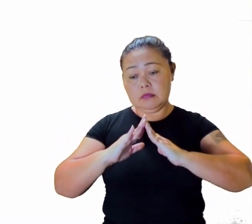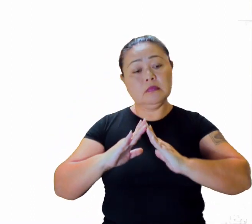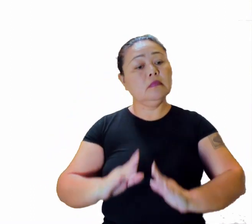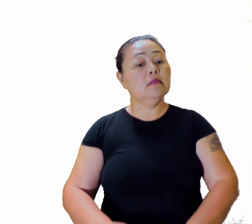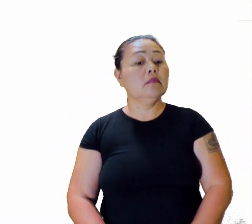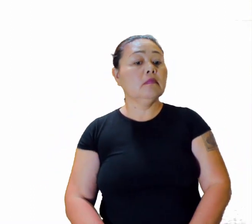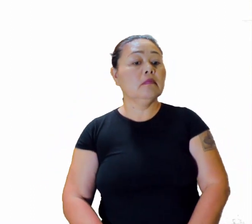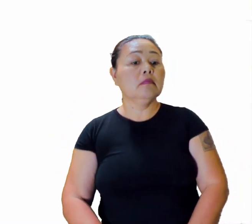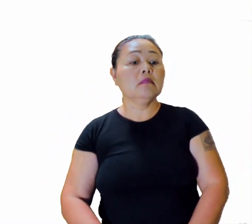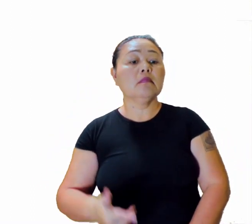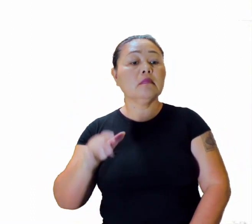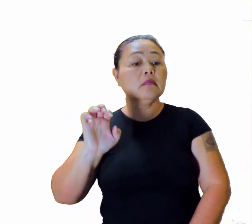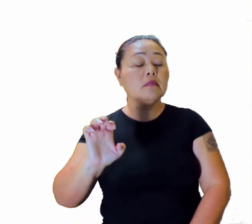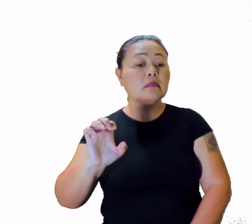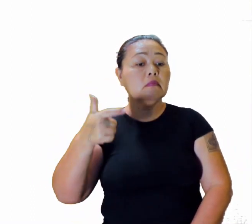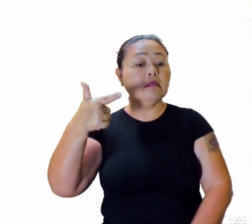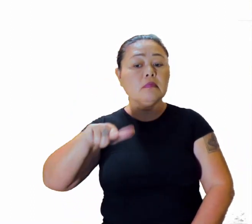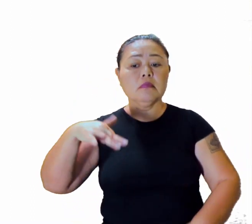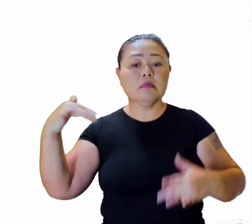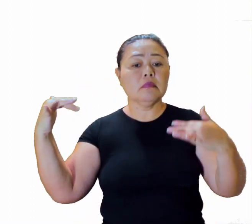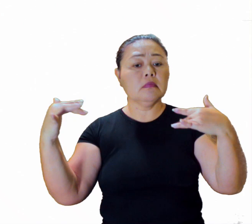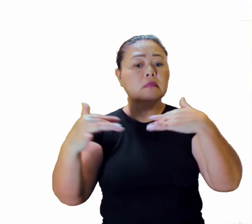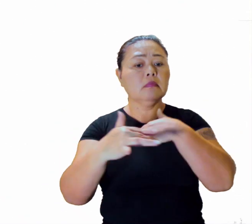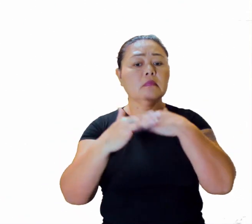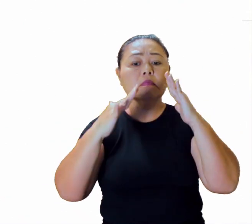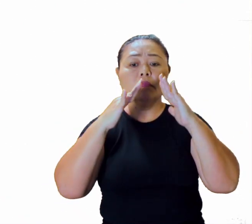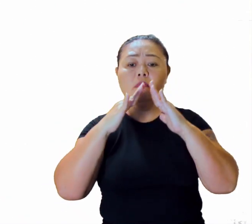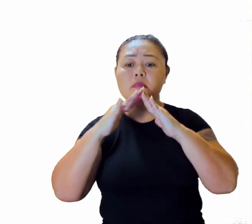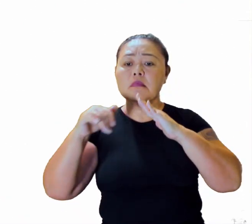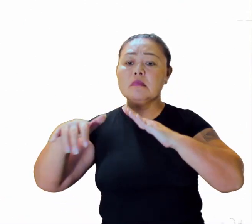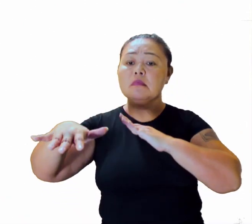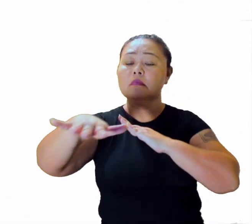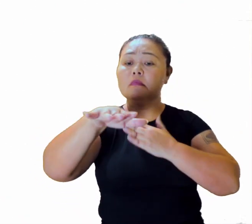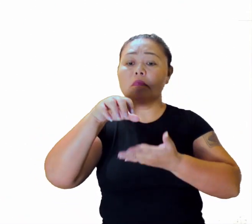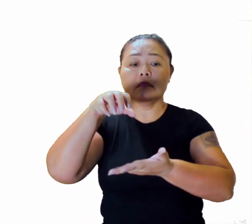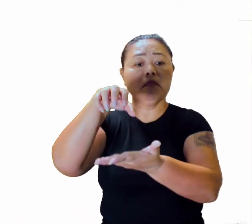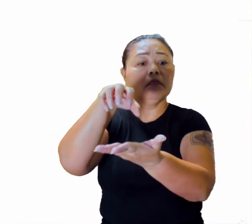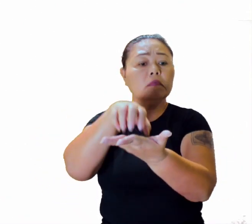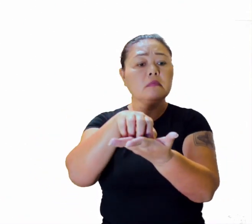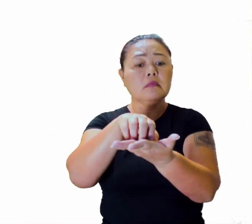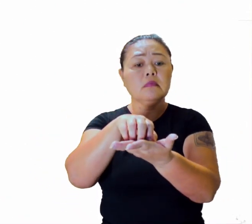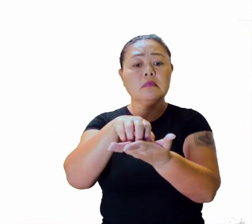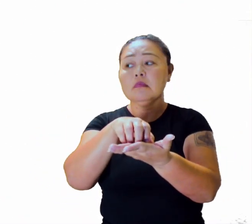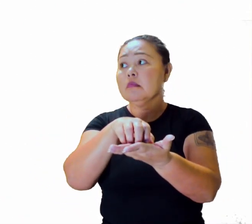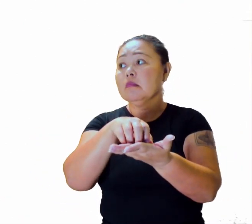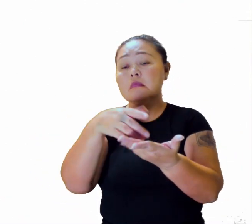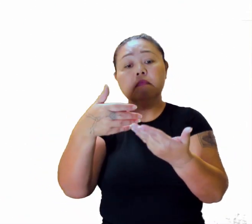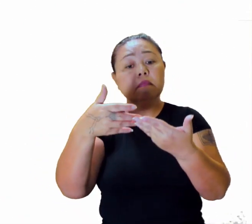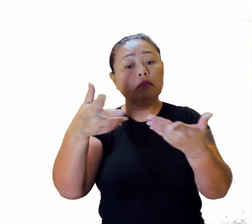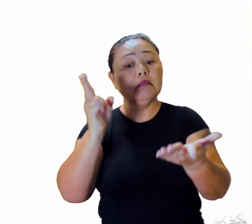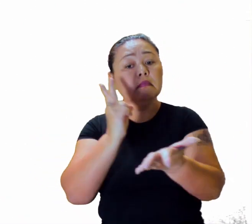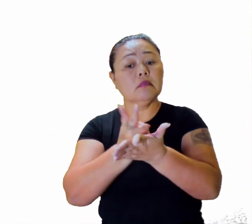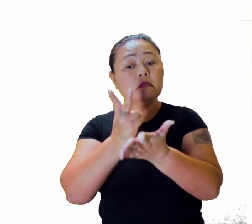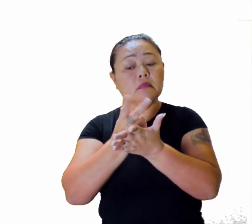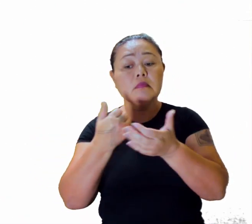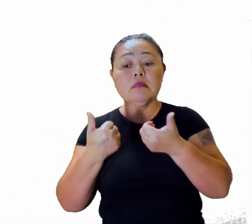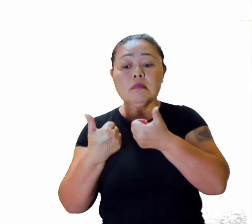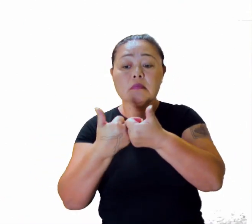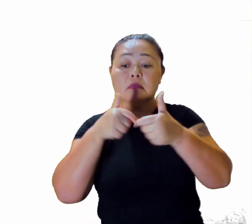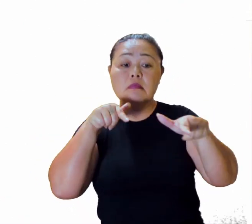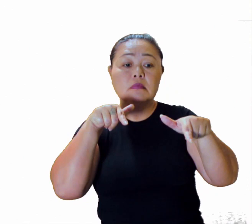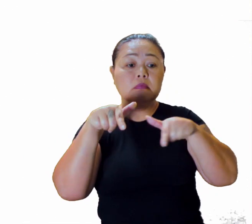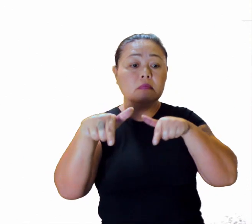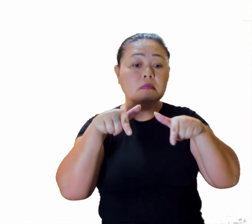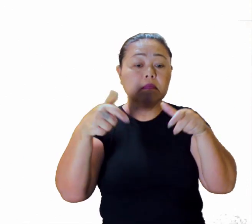moradores. Ou letra E. Reurbanização de moradias nas áreas centrais, mantendo o trabalhador próximo ao seu